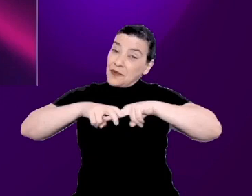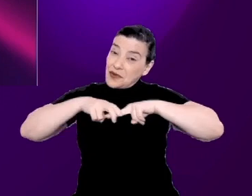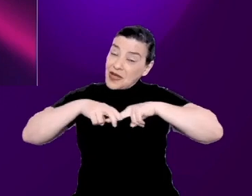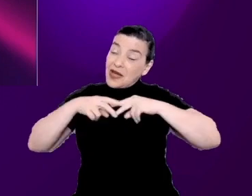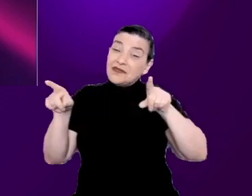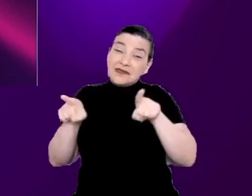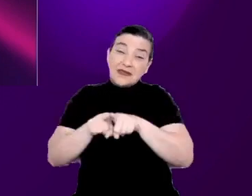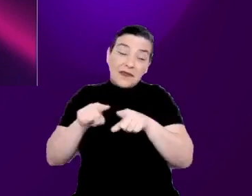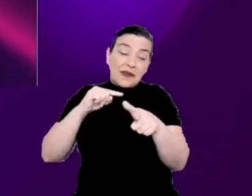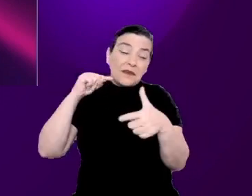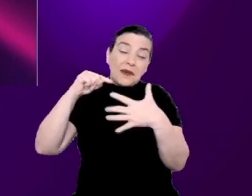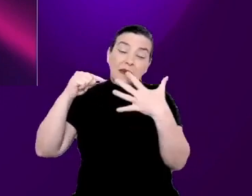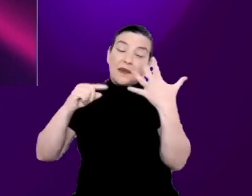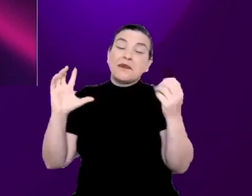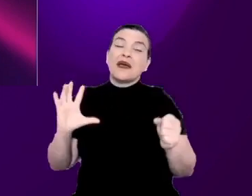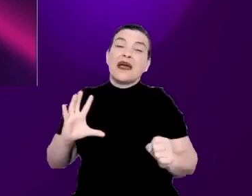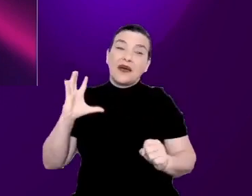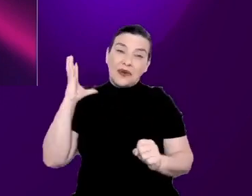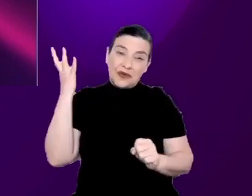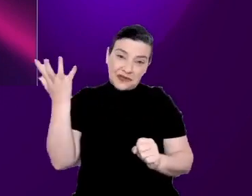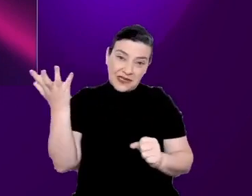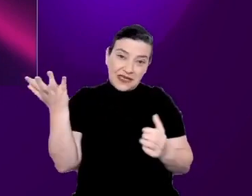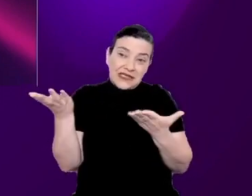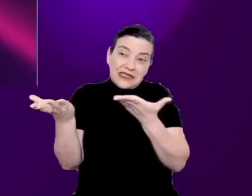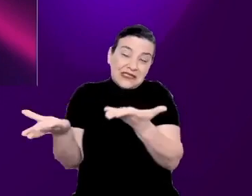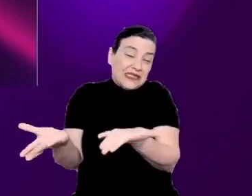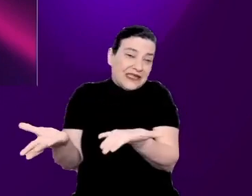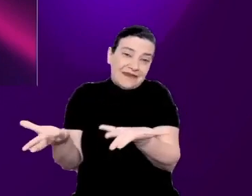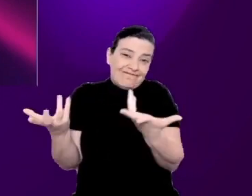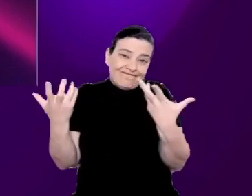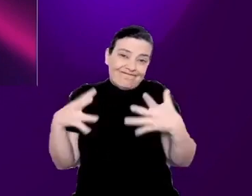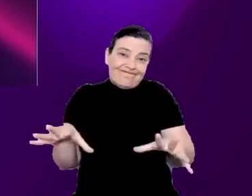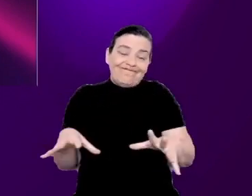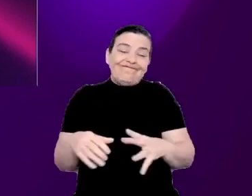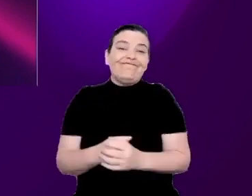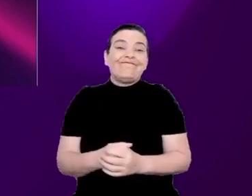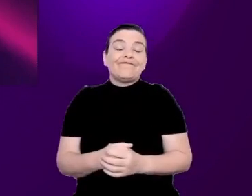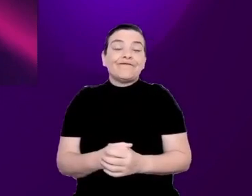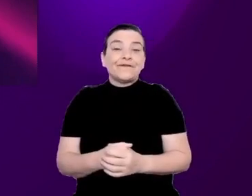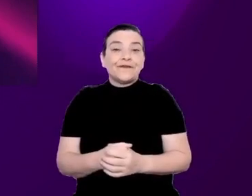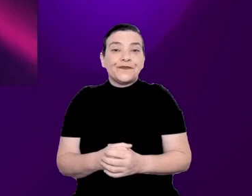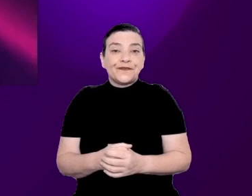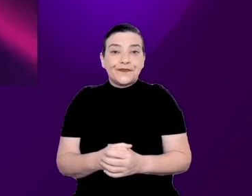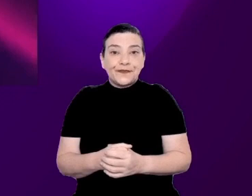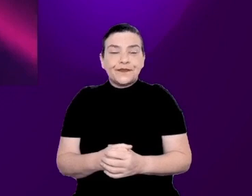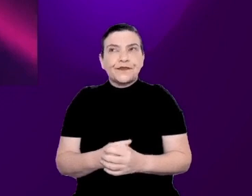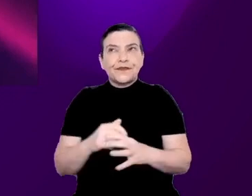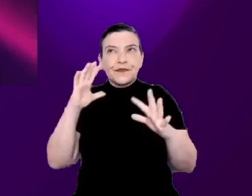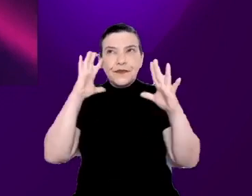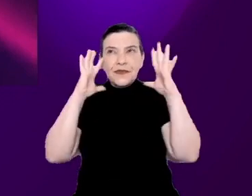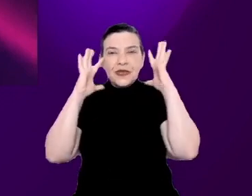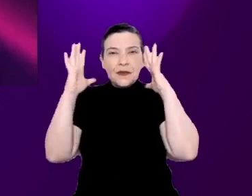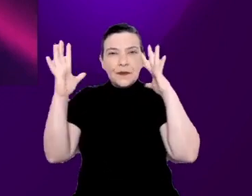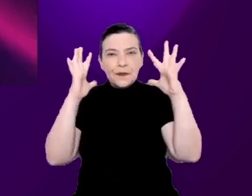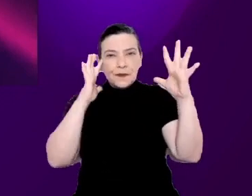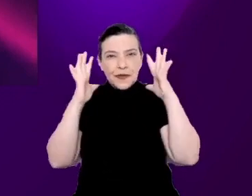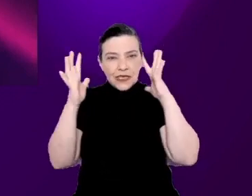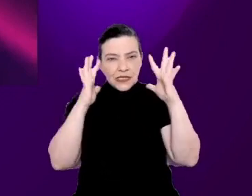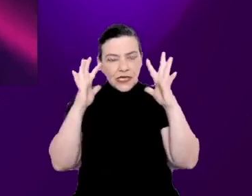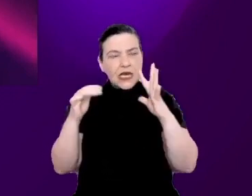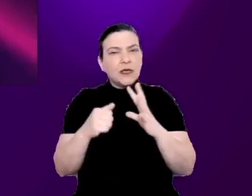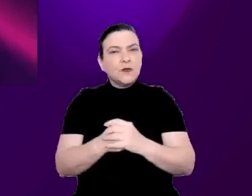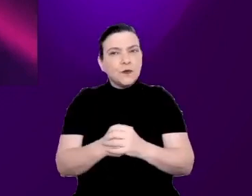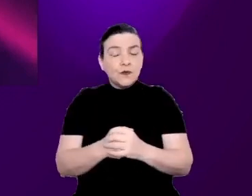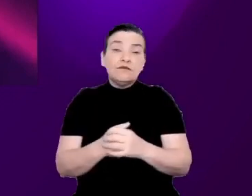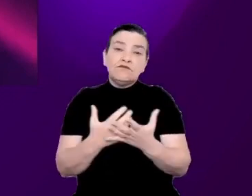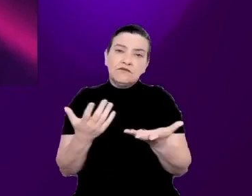outros eventos para esse paciente que ele não quer. Então, pensando nisso, a